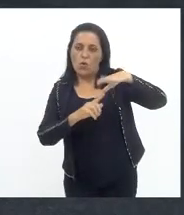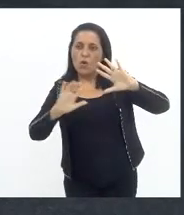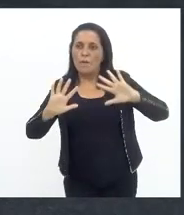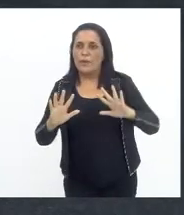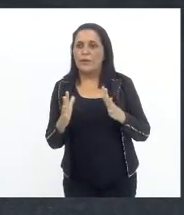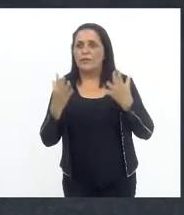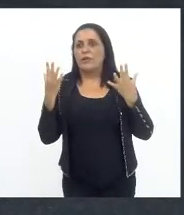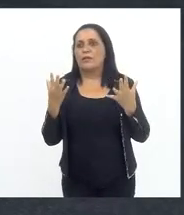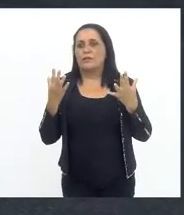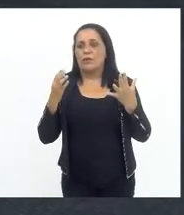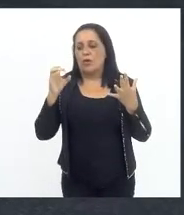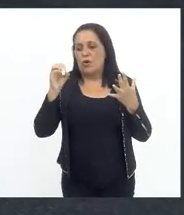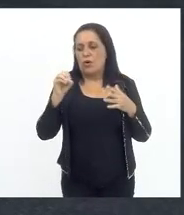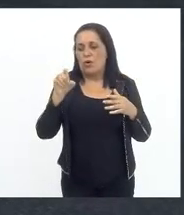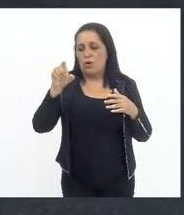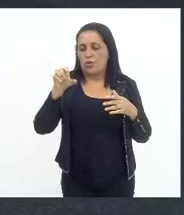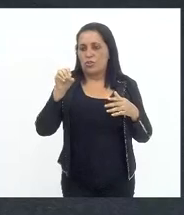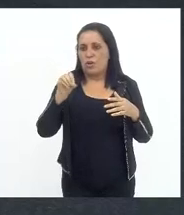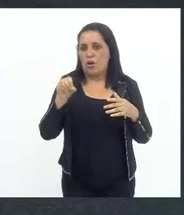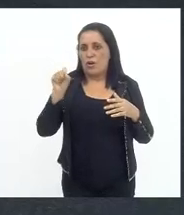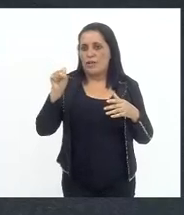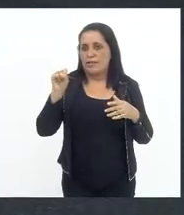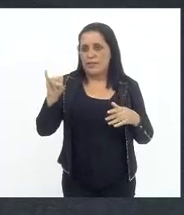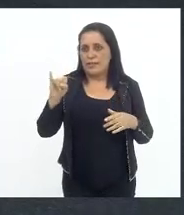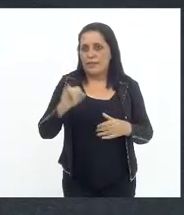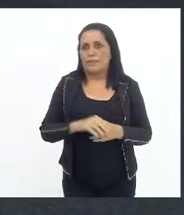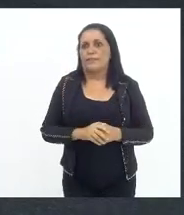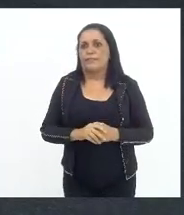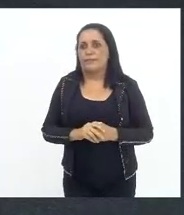homenageando Oxóssi,